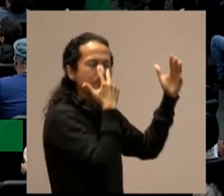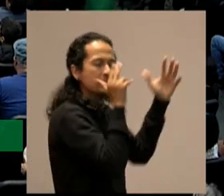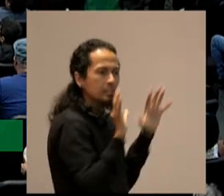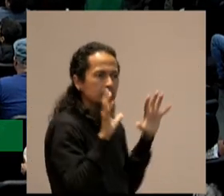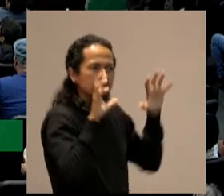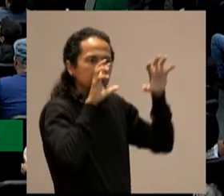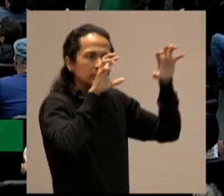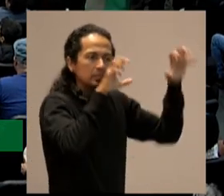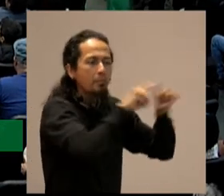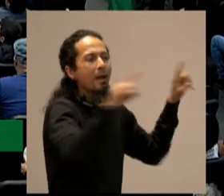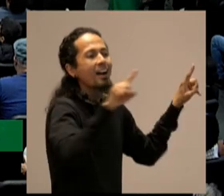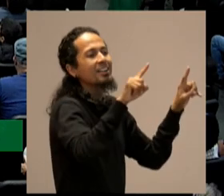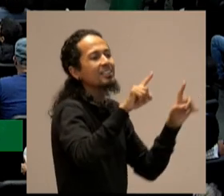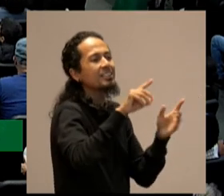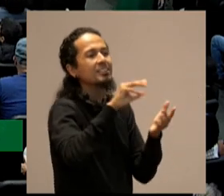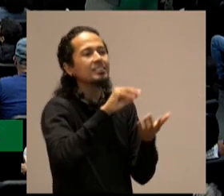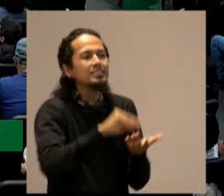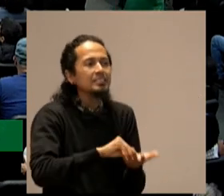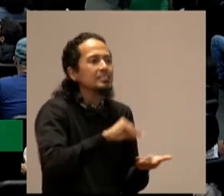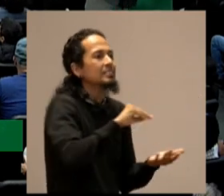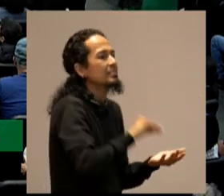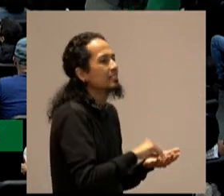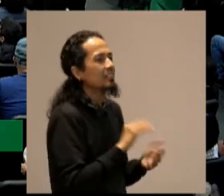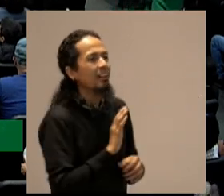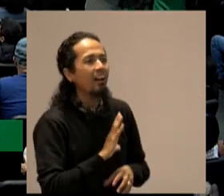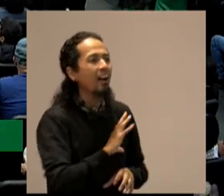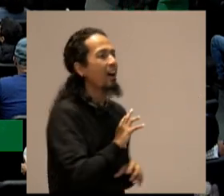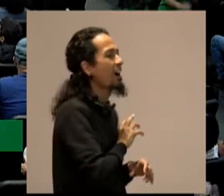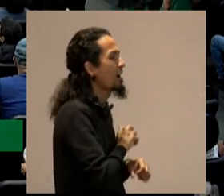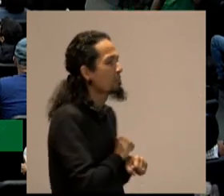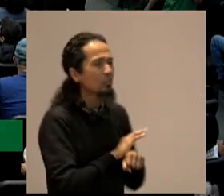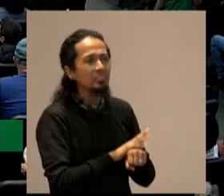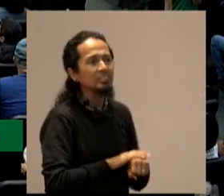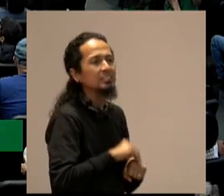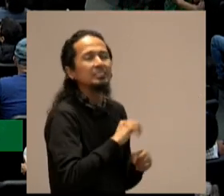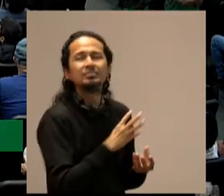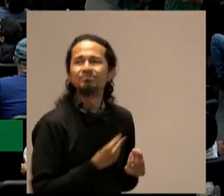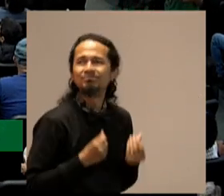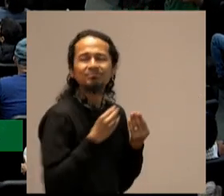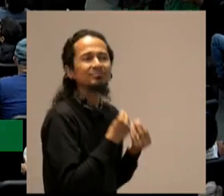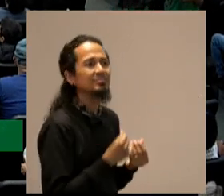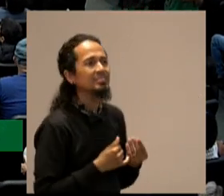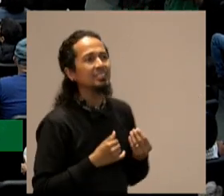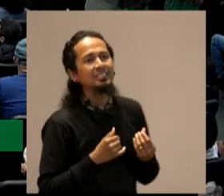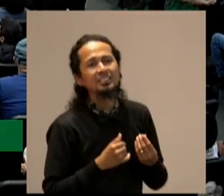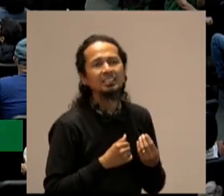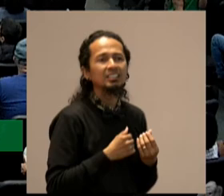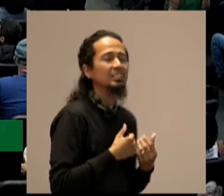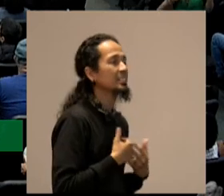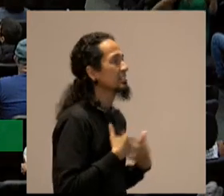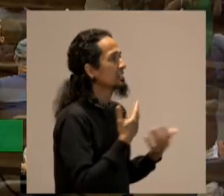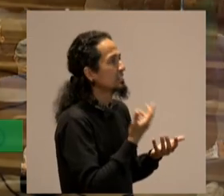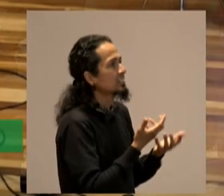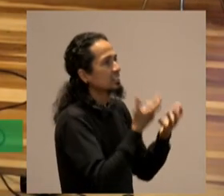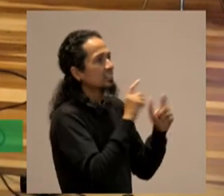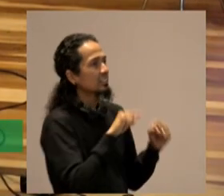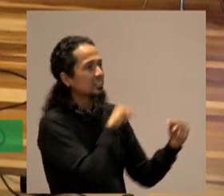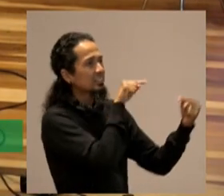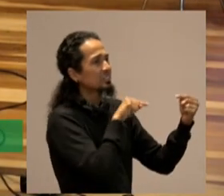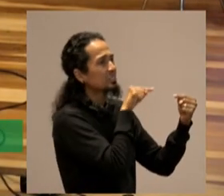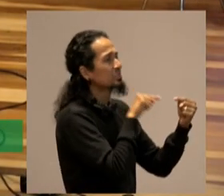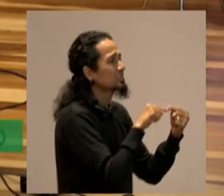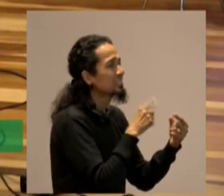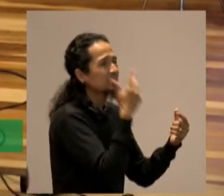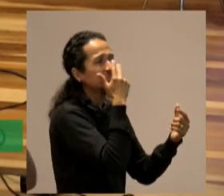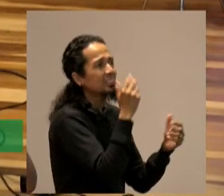Carente de amor e de ternura, o alvo na mira do desprezo e da